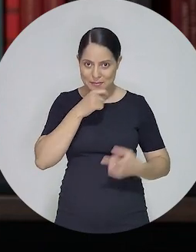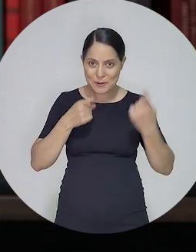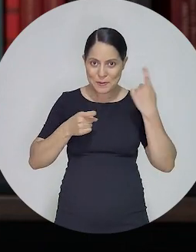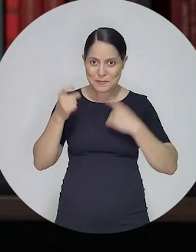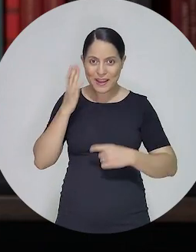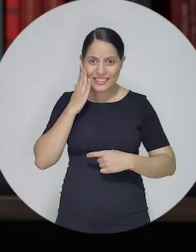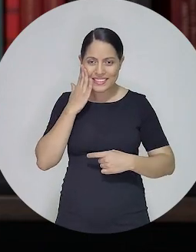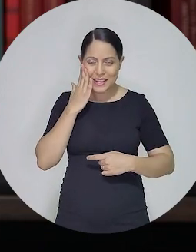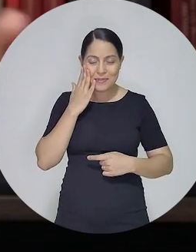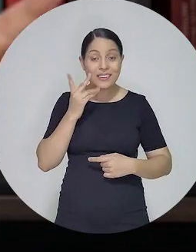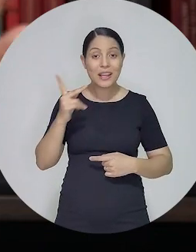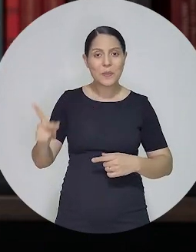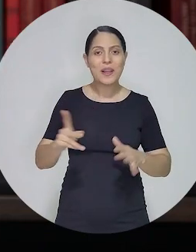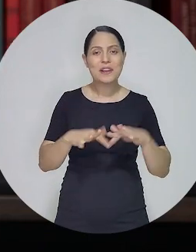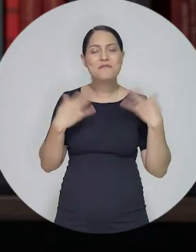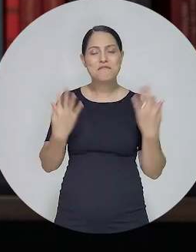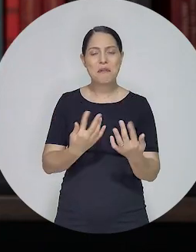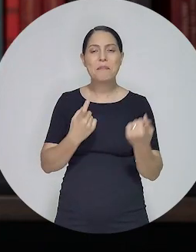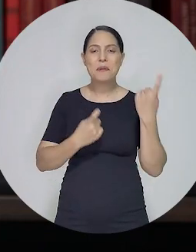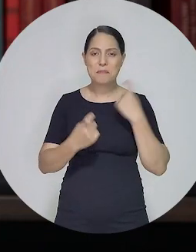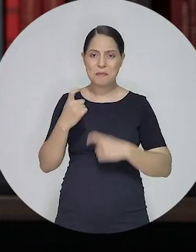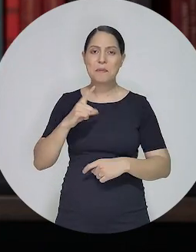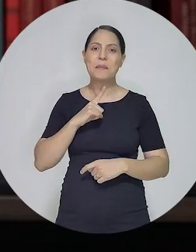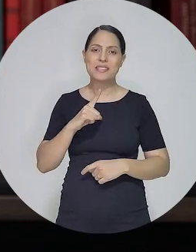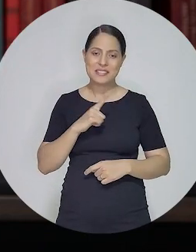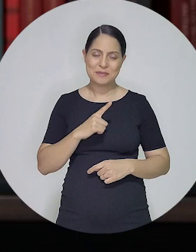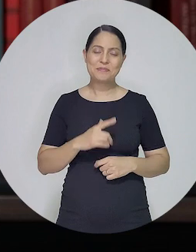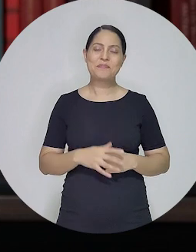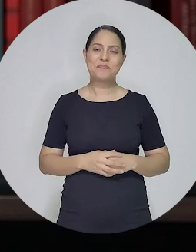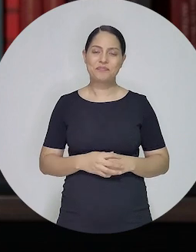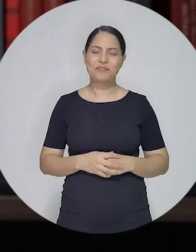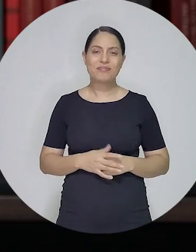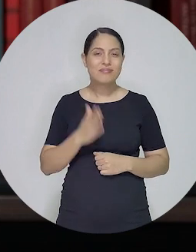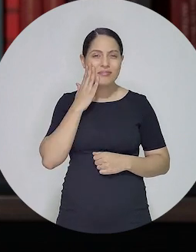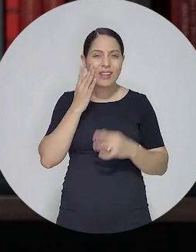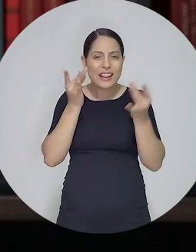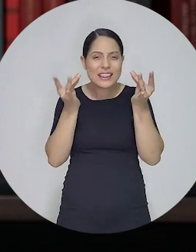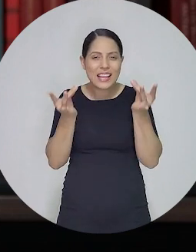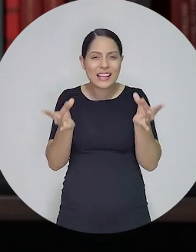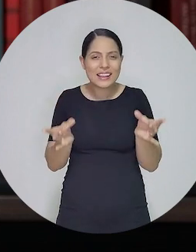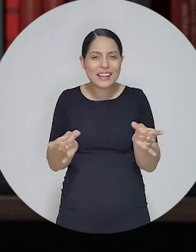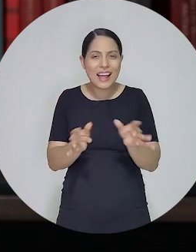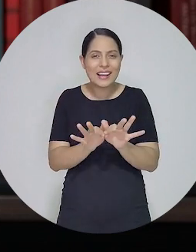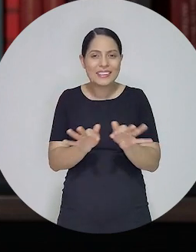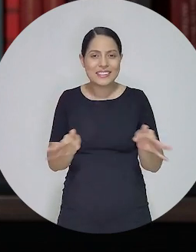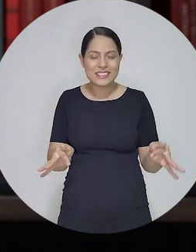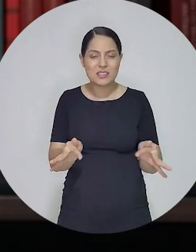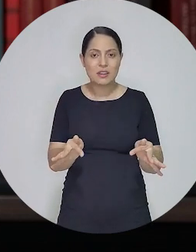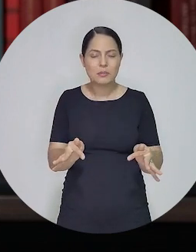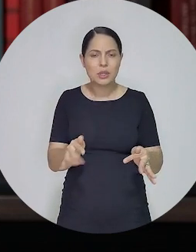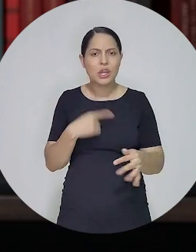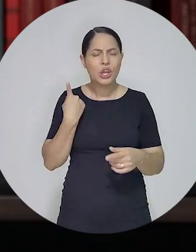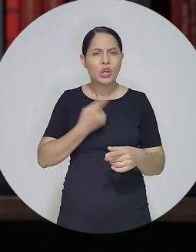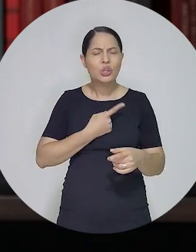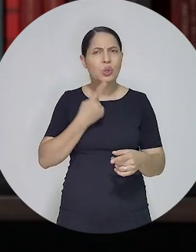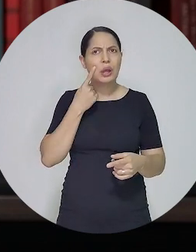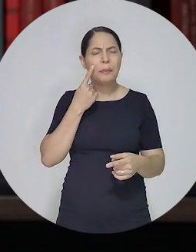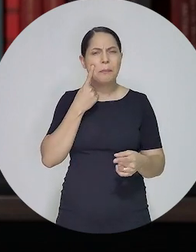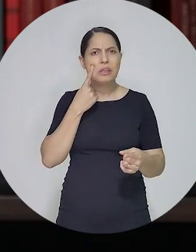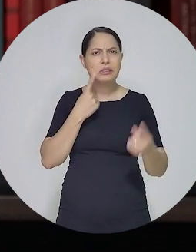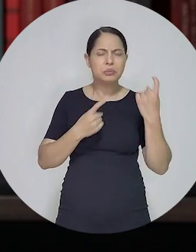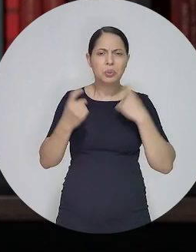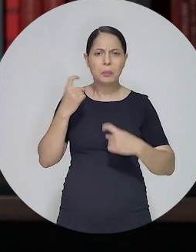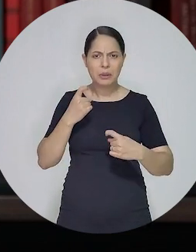dele, preocupado com a família. E também uma coisa interessante, que são nos pequenos detalhes que a gente vê